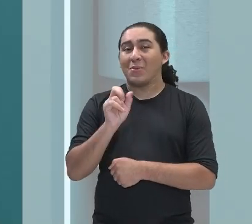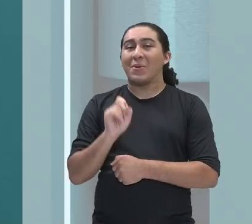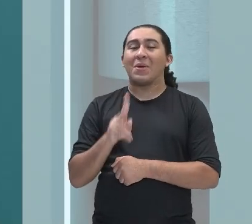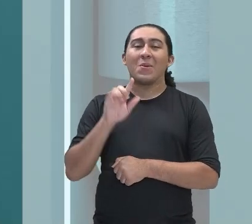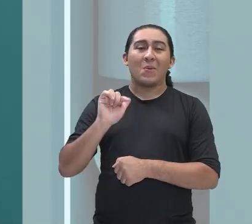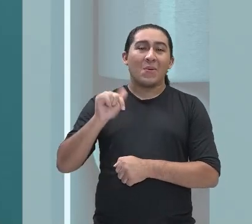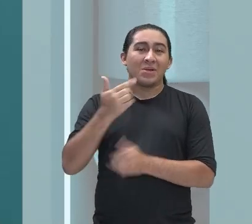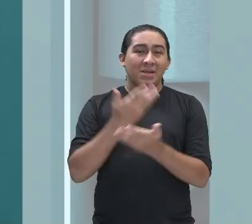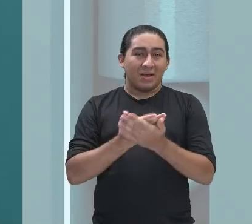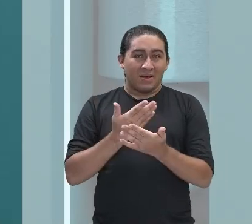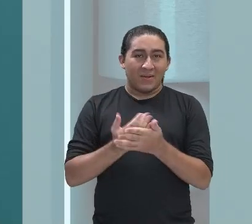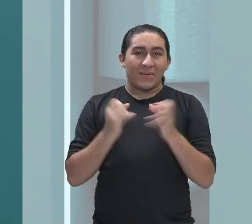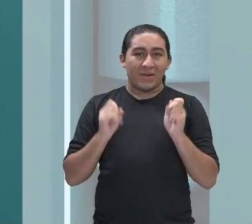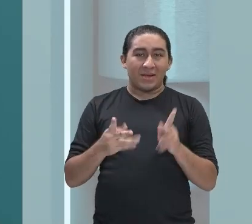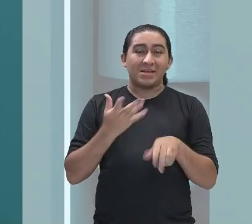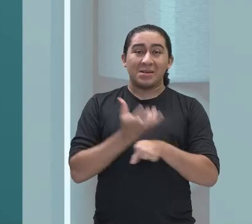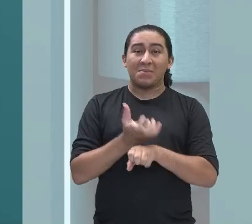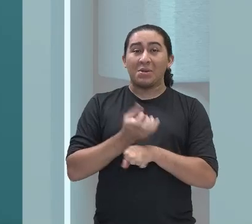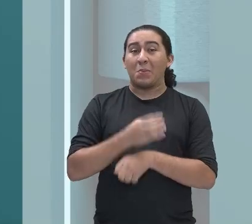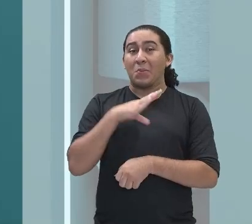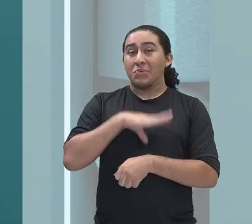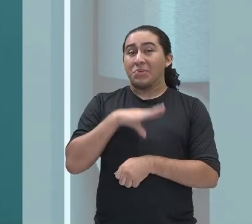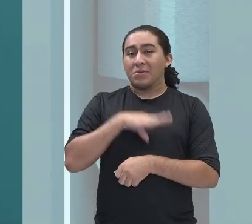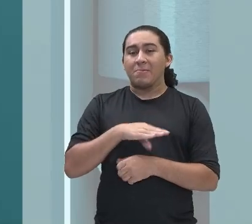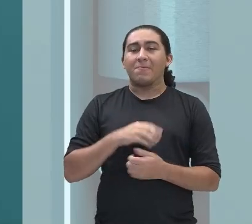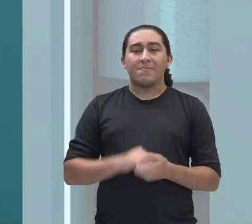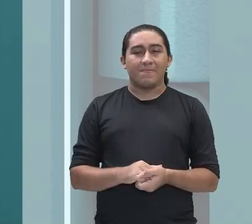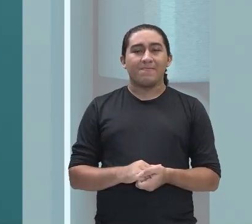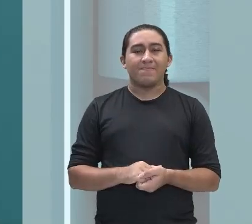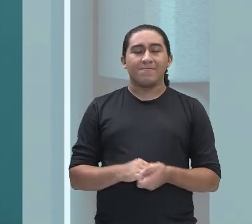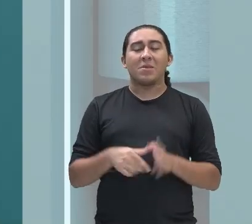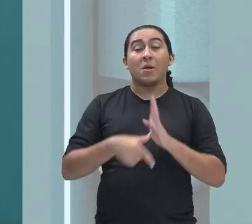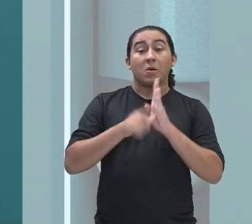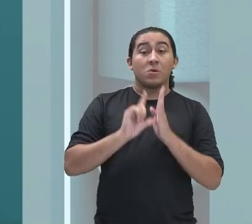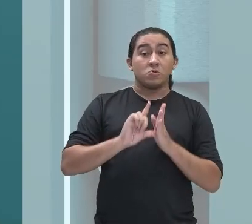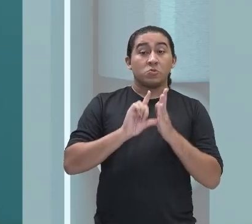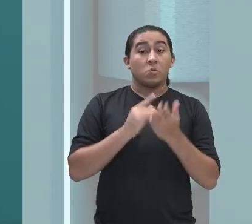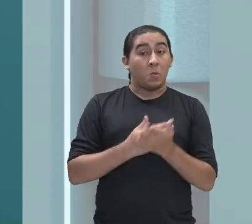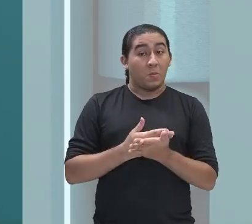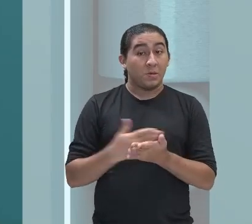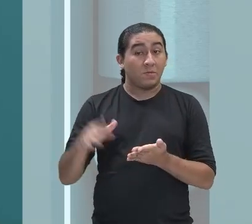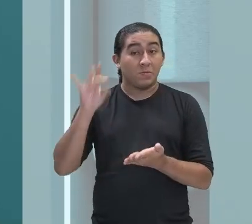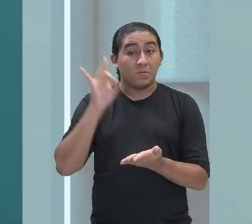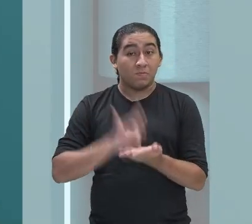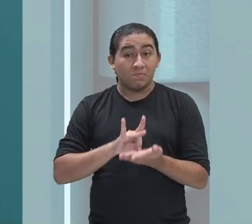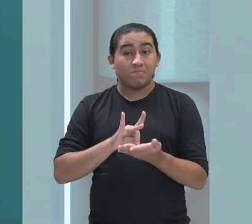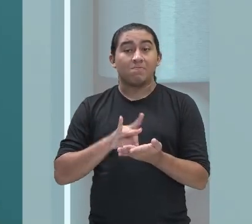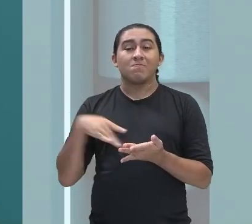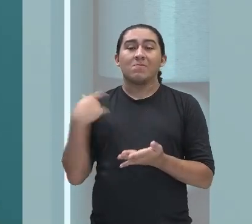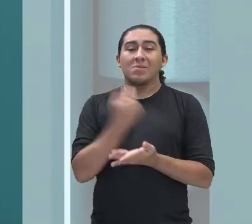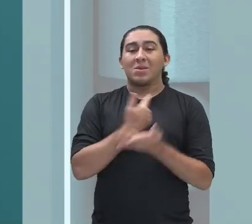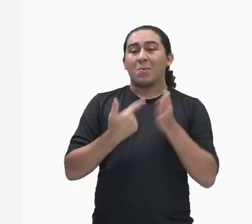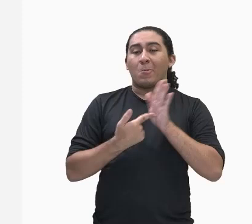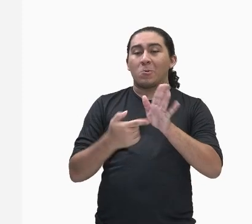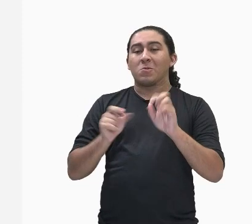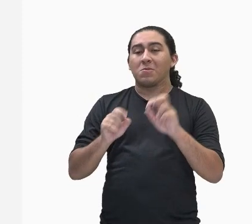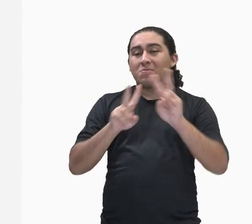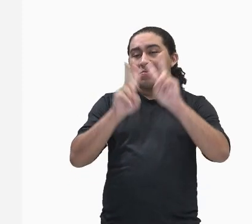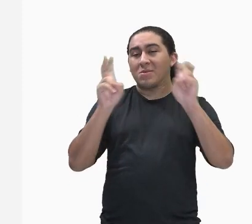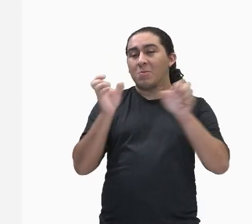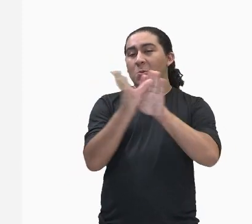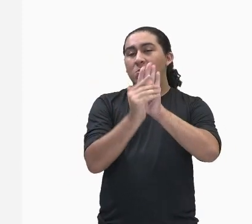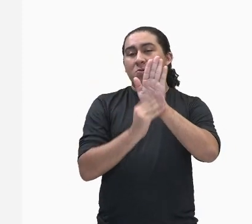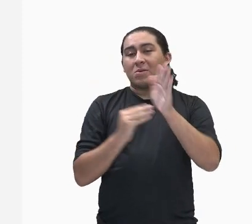mais uma aula de língua portuguesa. Então, antes de iniciarmos, né, a gente vai apresentar o objeto de